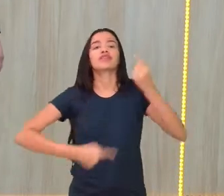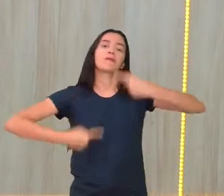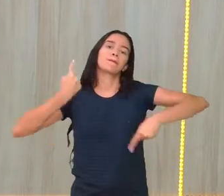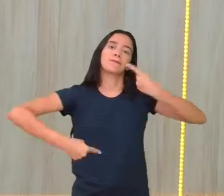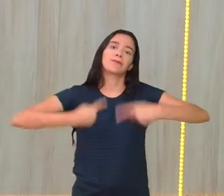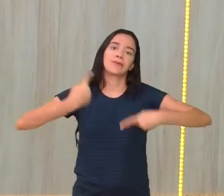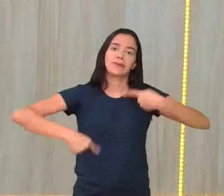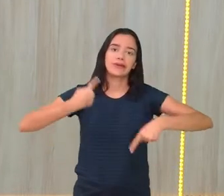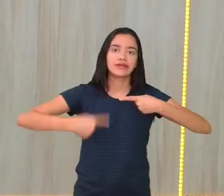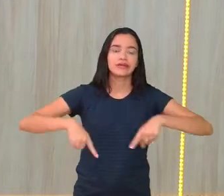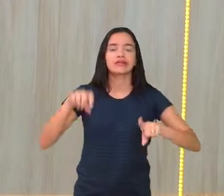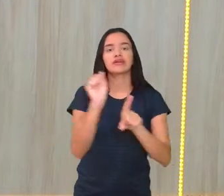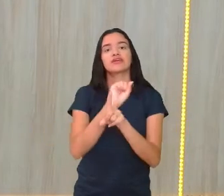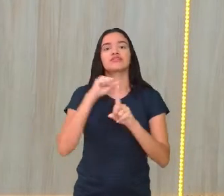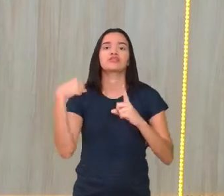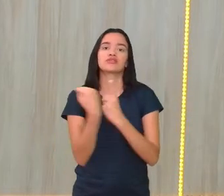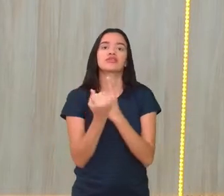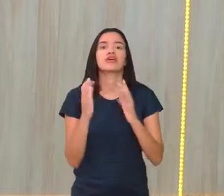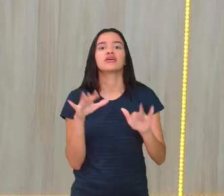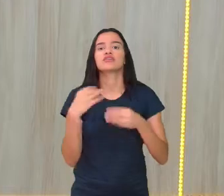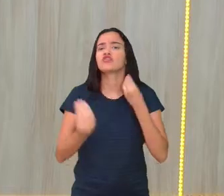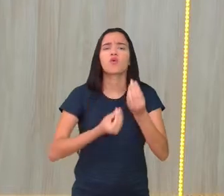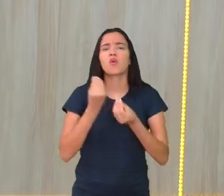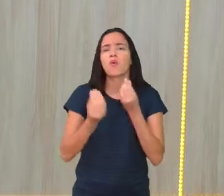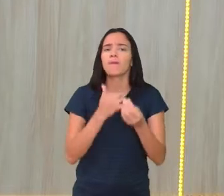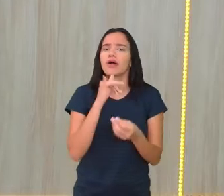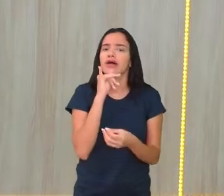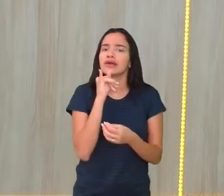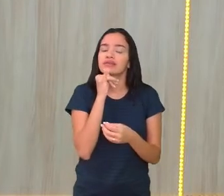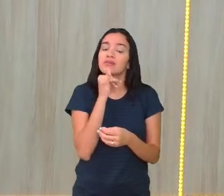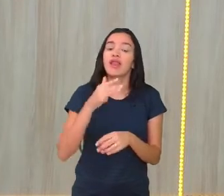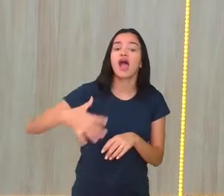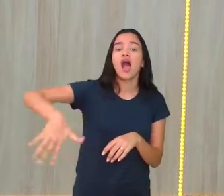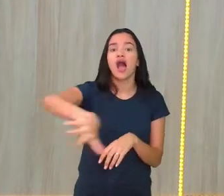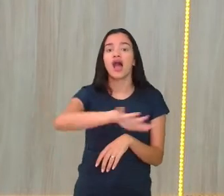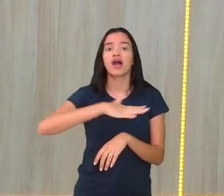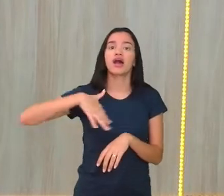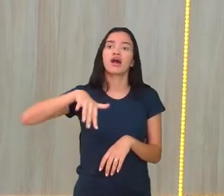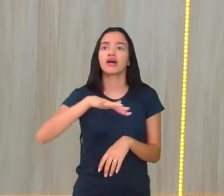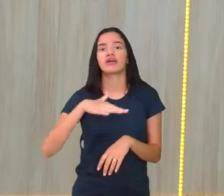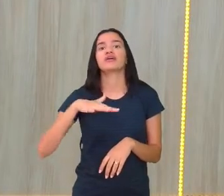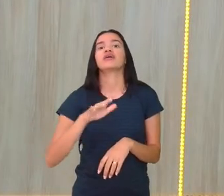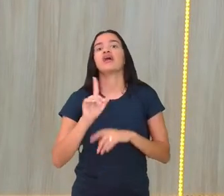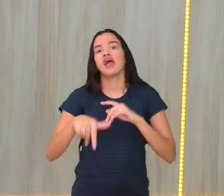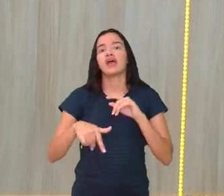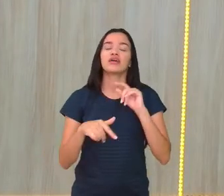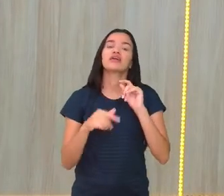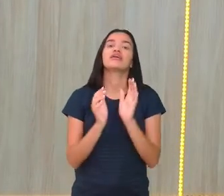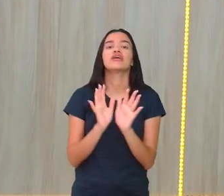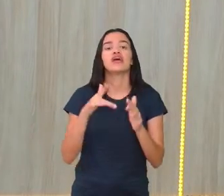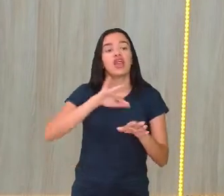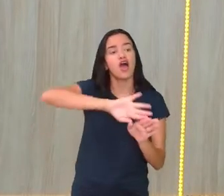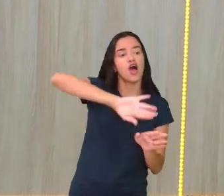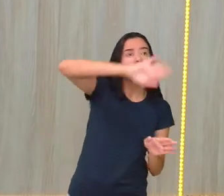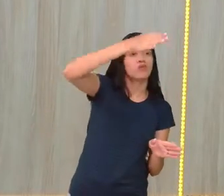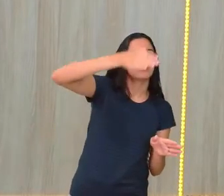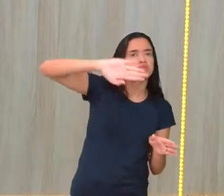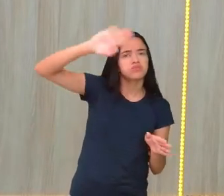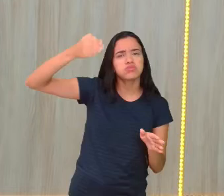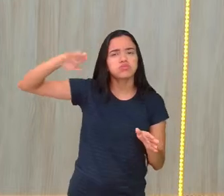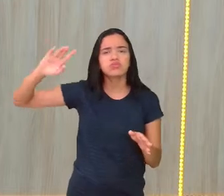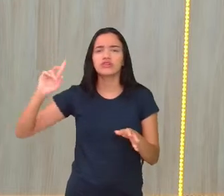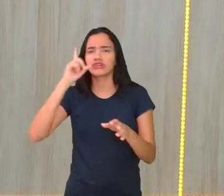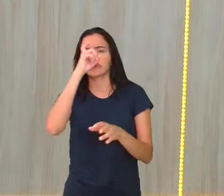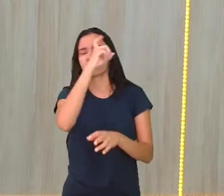política e sociedade, como essa região aqui, ó, ela era bastante montanhosa,